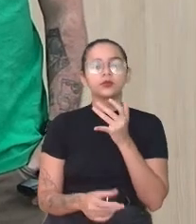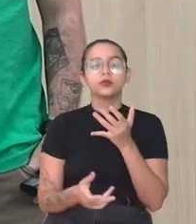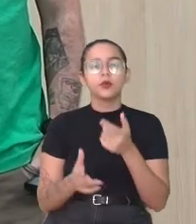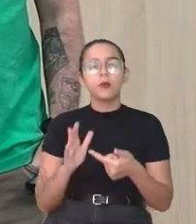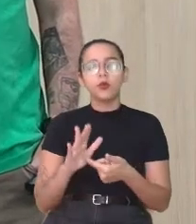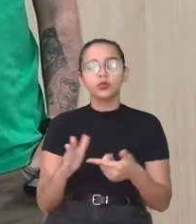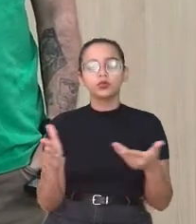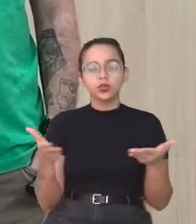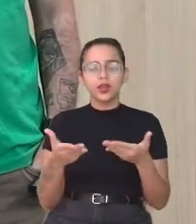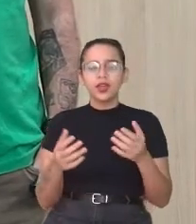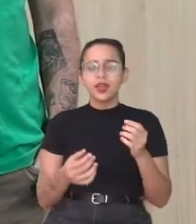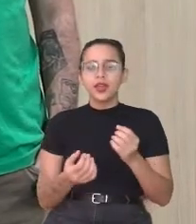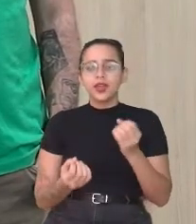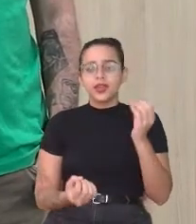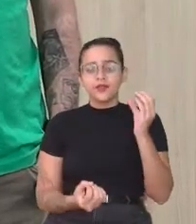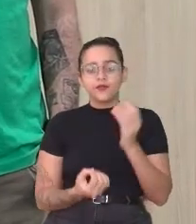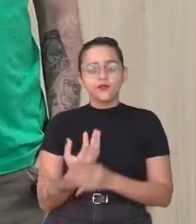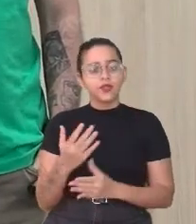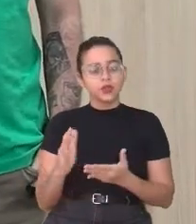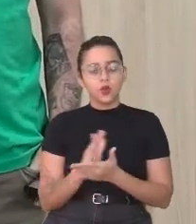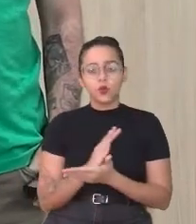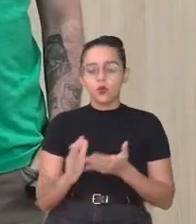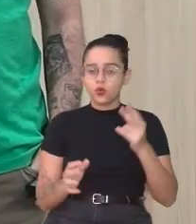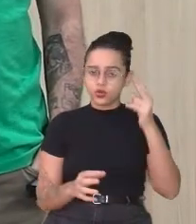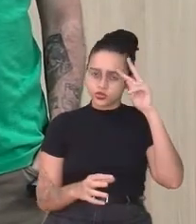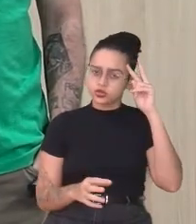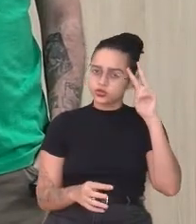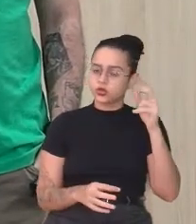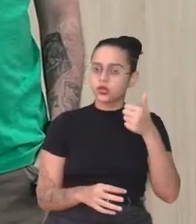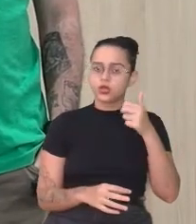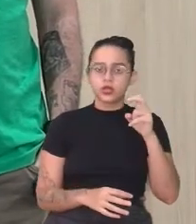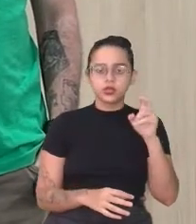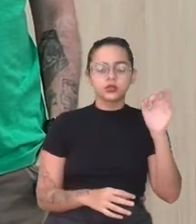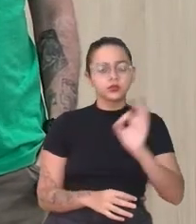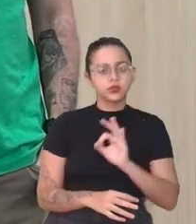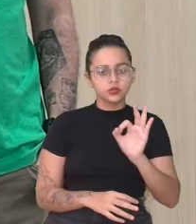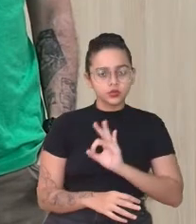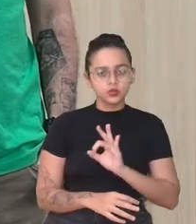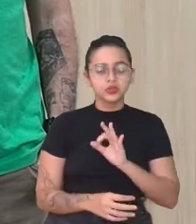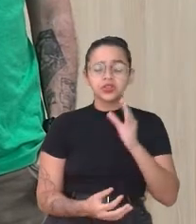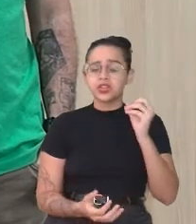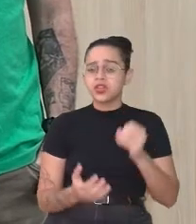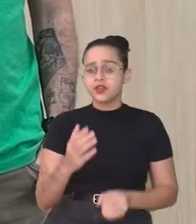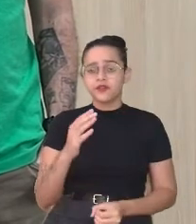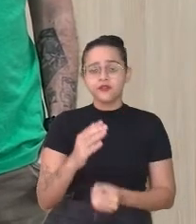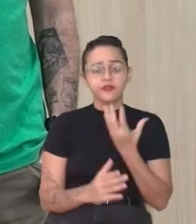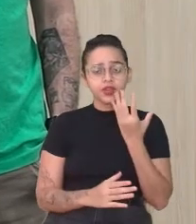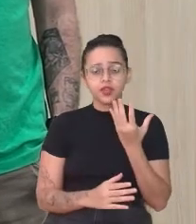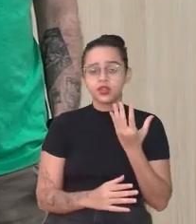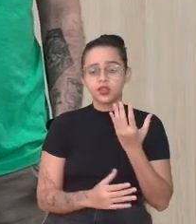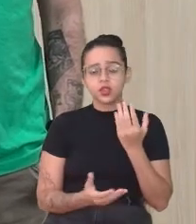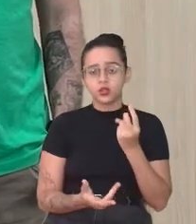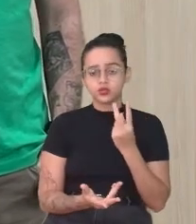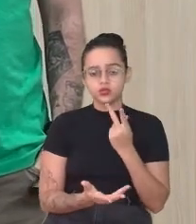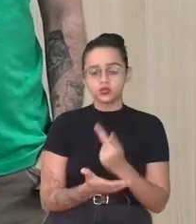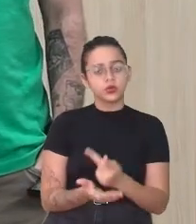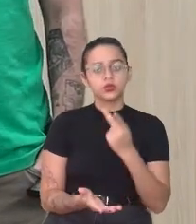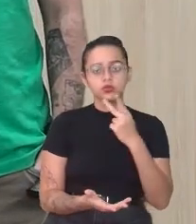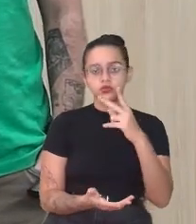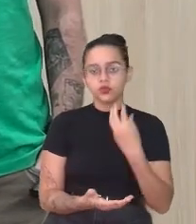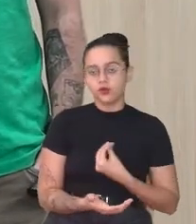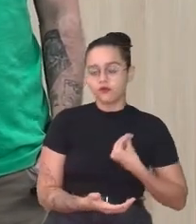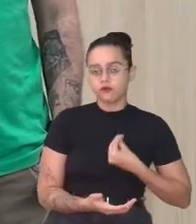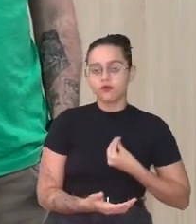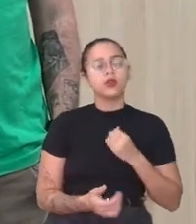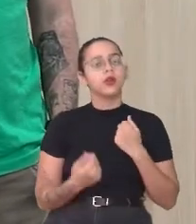aqui inventa algumas histórias naqueles 15% de 300. Inventa uma situação do teu cotidiano para o qual você